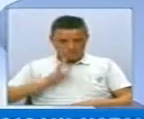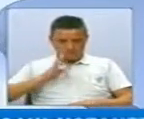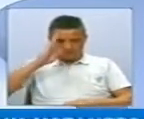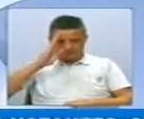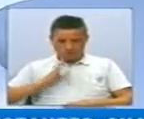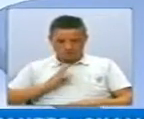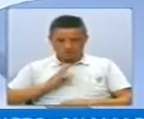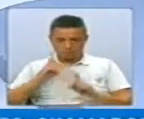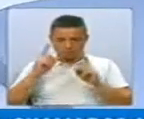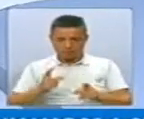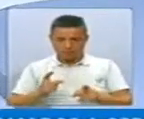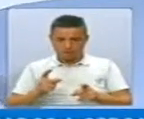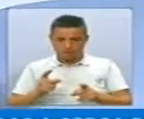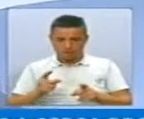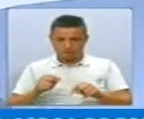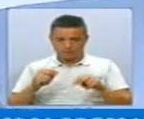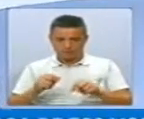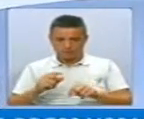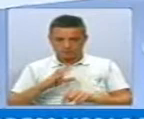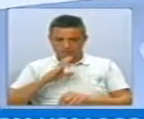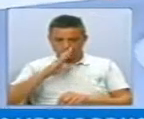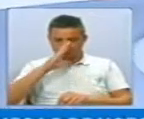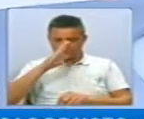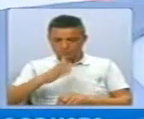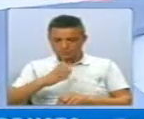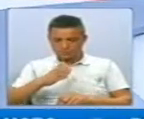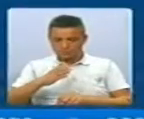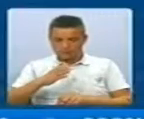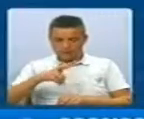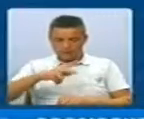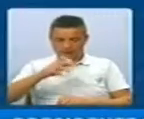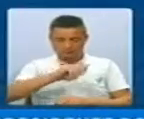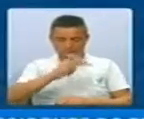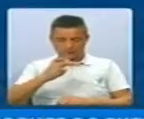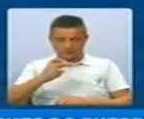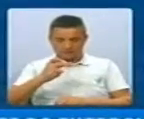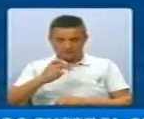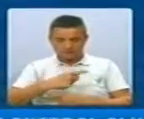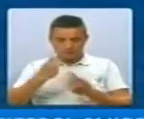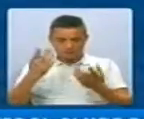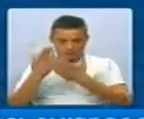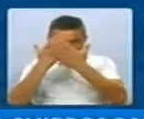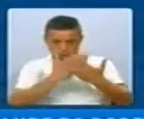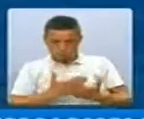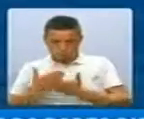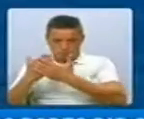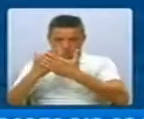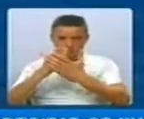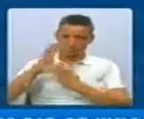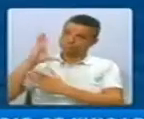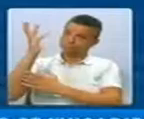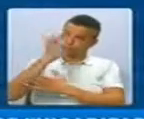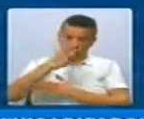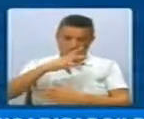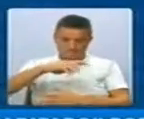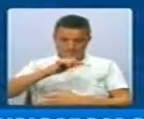quais foram as consequências disso? Bom, e se a sonda da NASA foi destinada a estudar a relação entre a atmosfera de Marte e